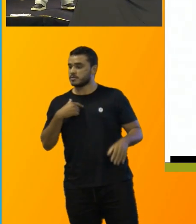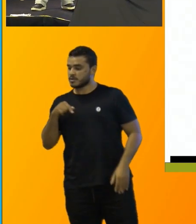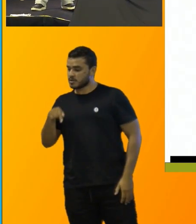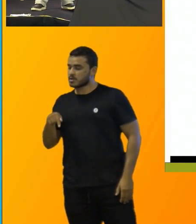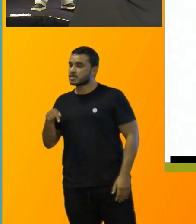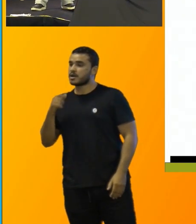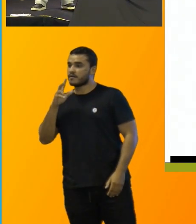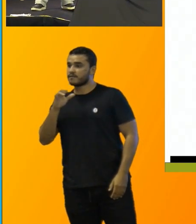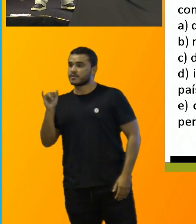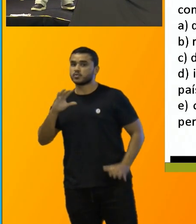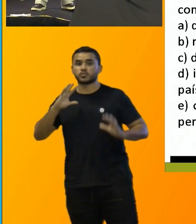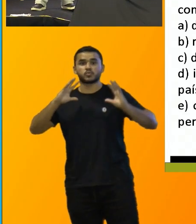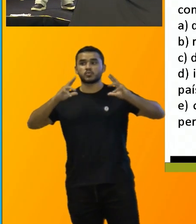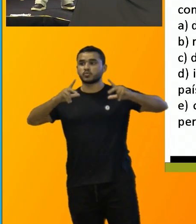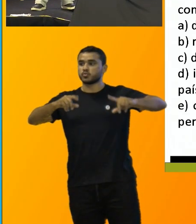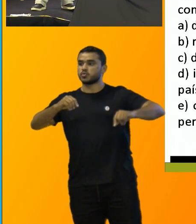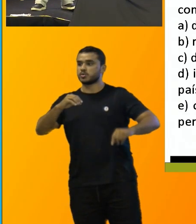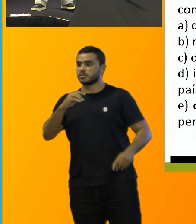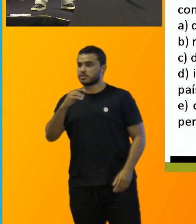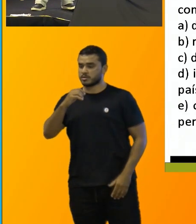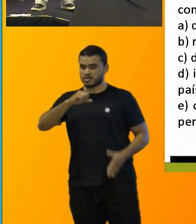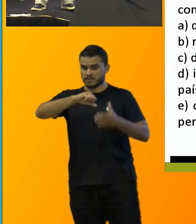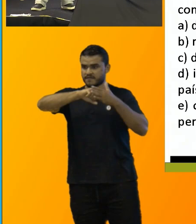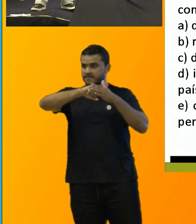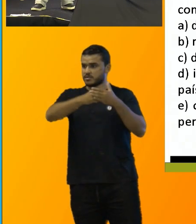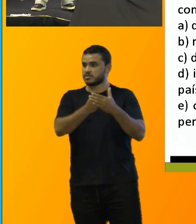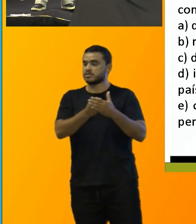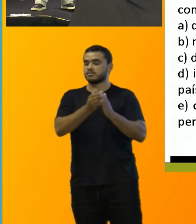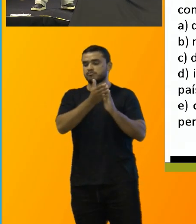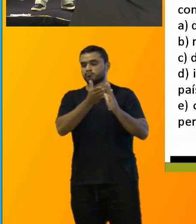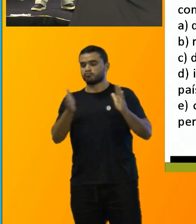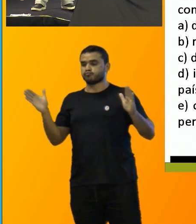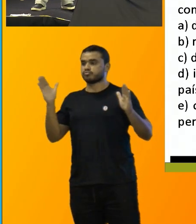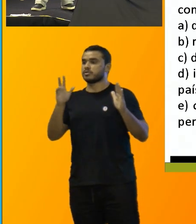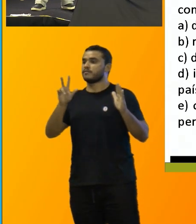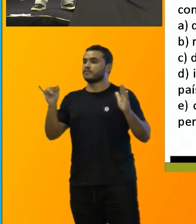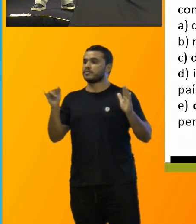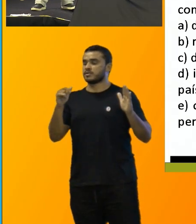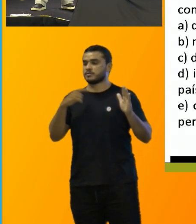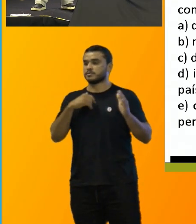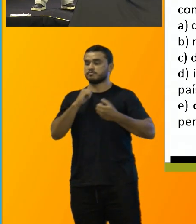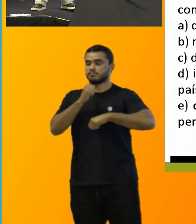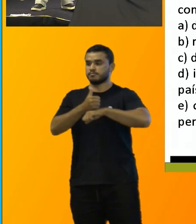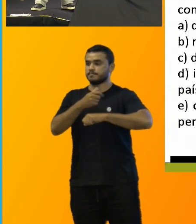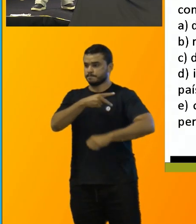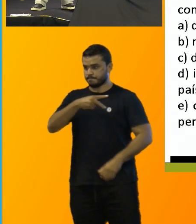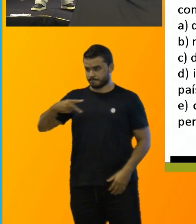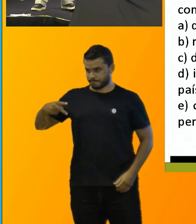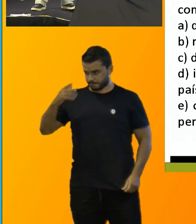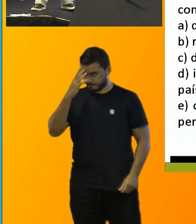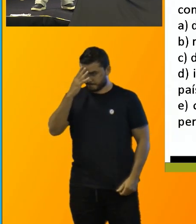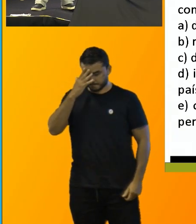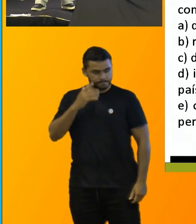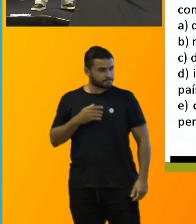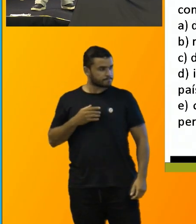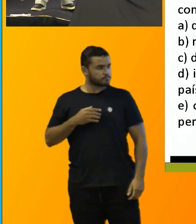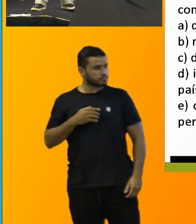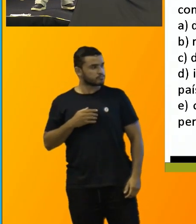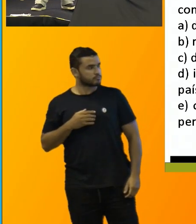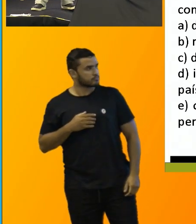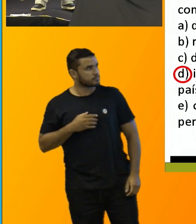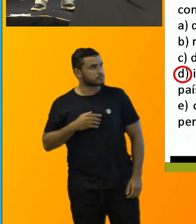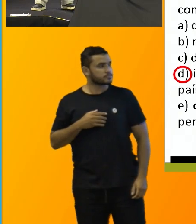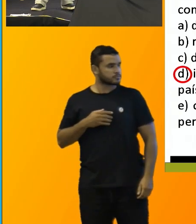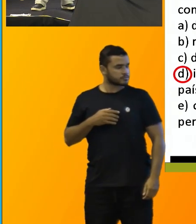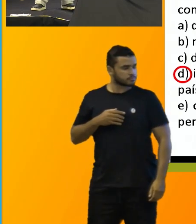novo período, um novo Estado, chamado de Estado Novo. Eu vou pular aqui a questão 8, que eu quero falar algumas coisas sobre o Estado Novo, que é o